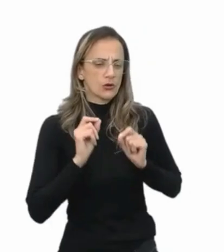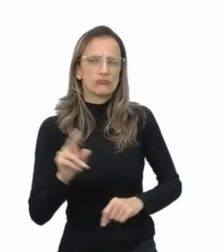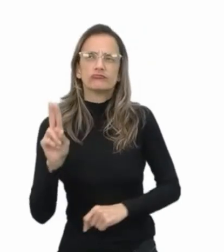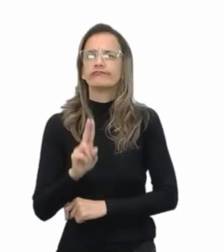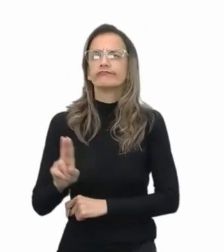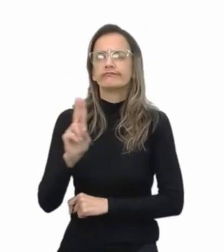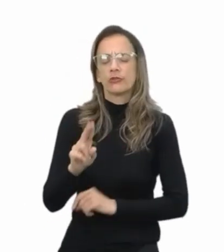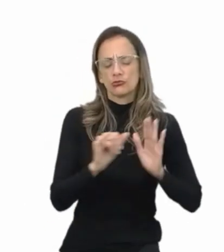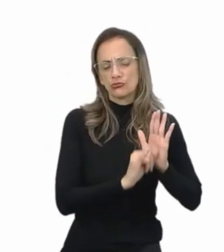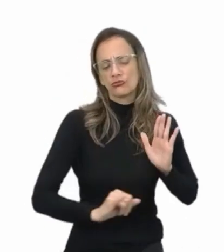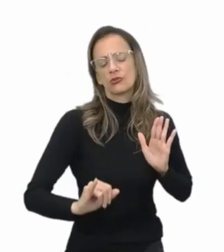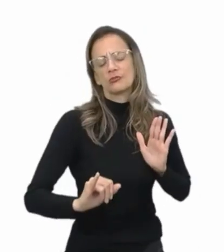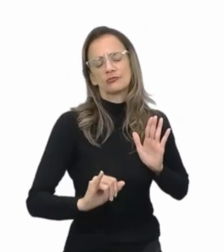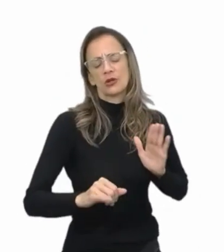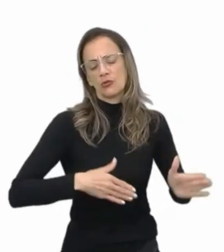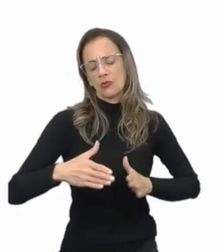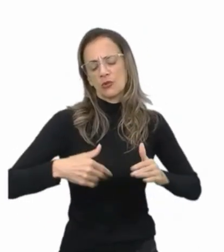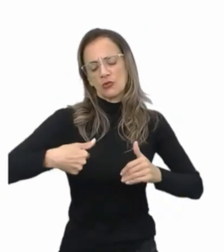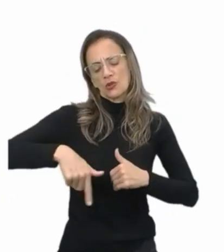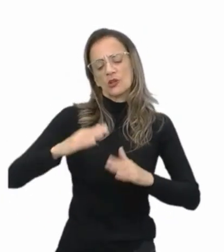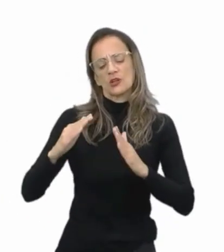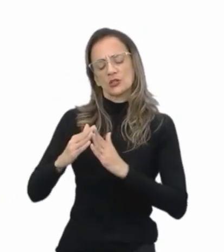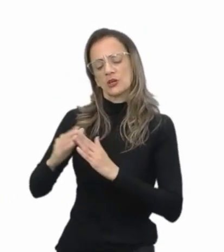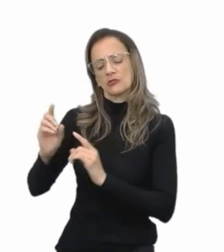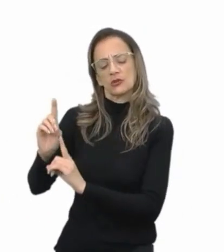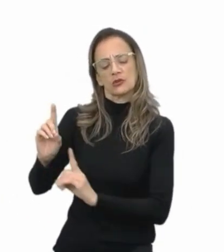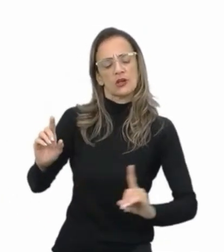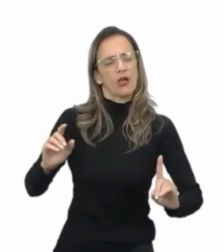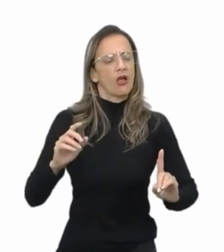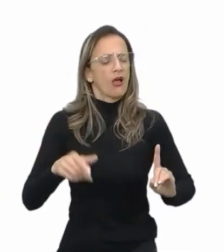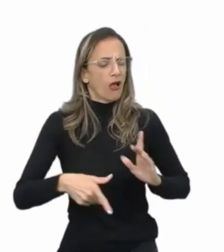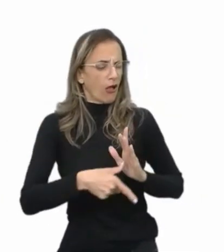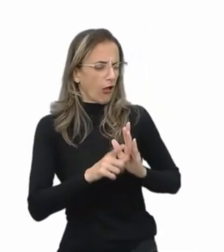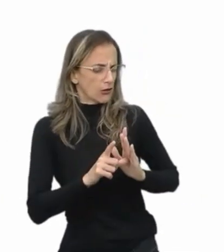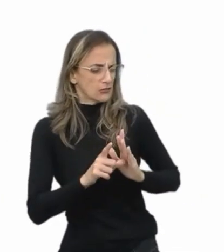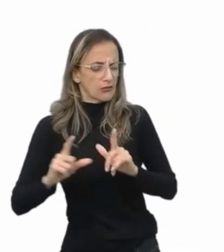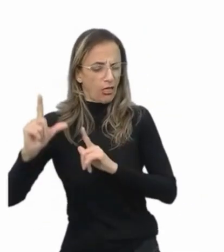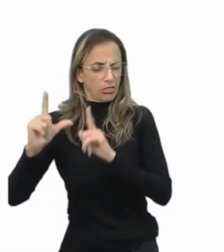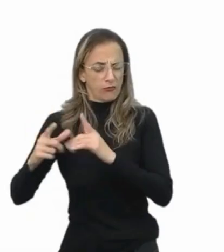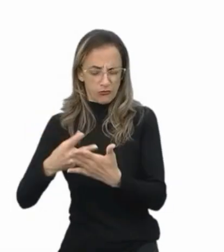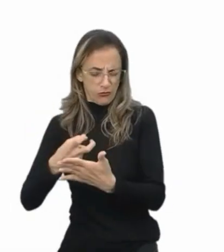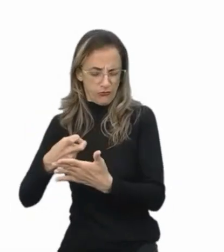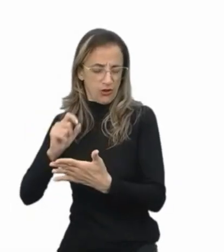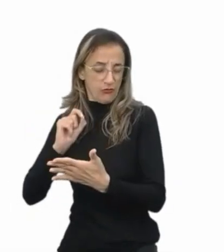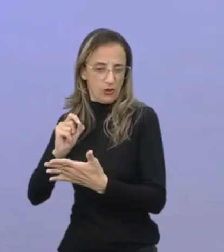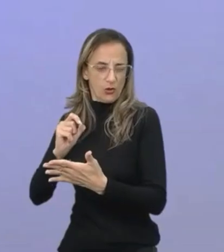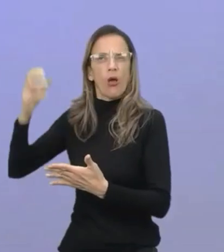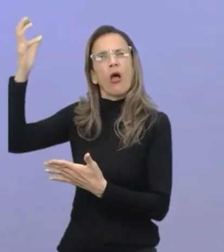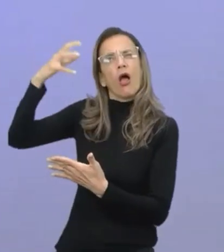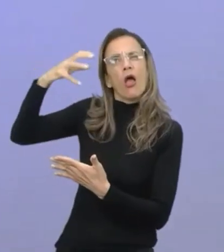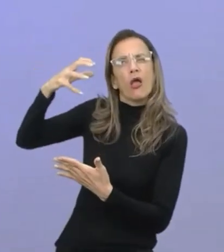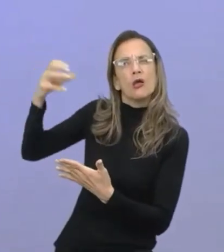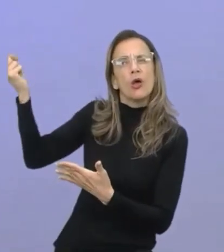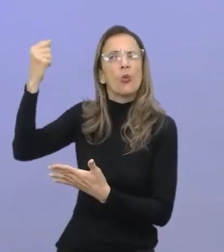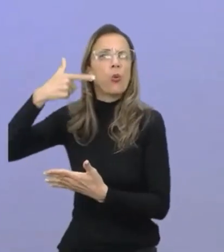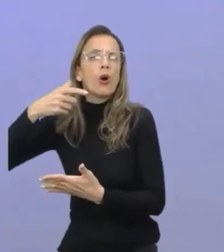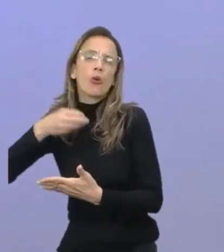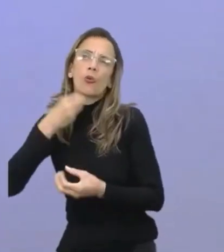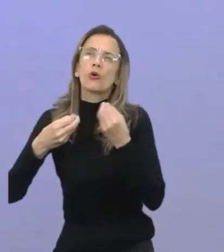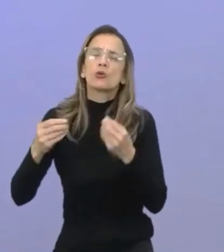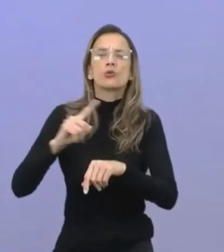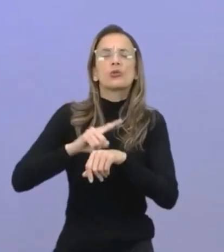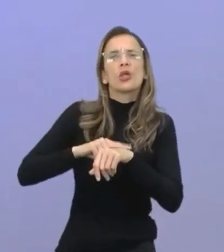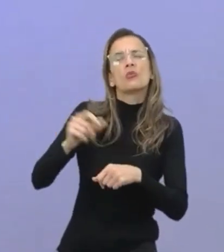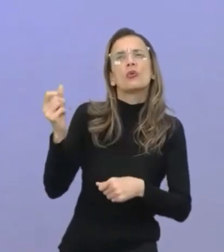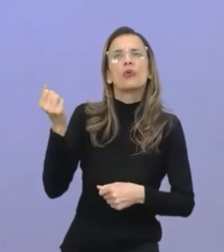essa informação na hora de você sair de casa de manhã. Você vai lá e vê a previsão do tempo, que foi feita através, então, da coleta de dados, através de sensores, e aí